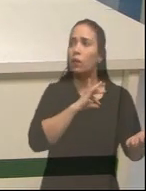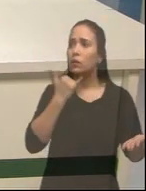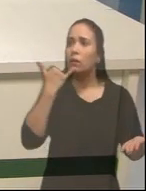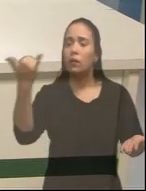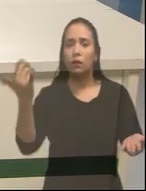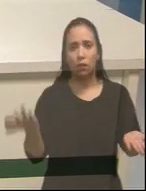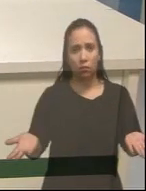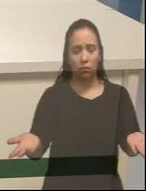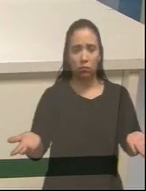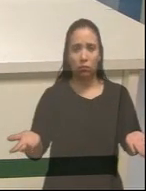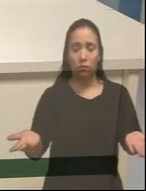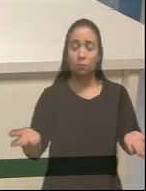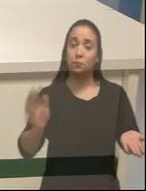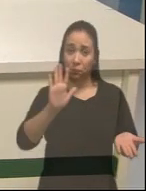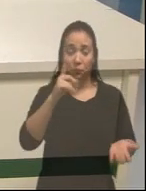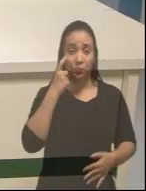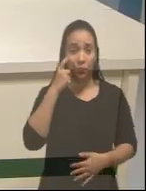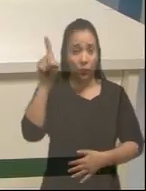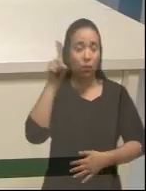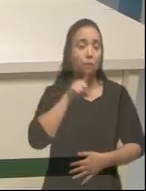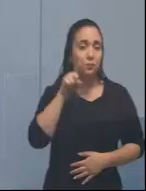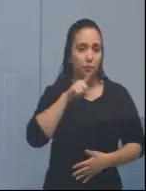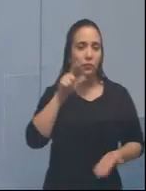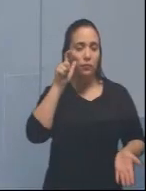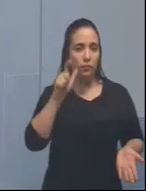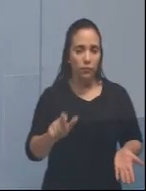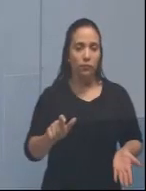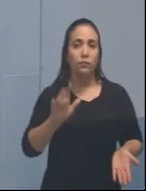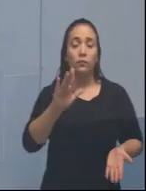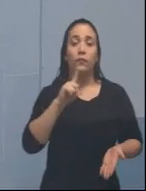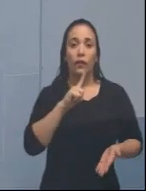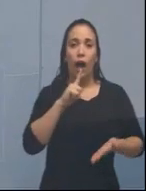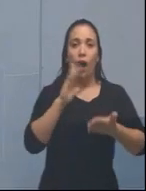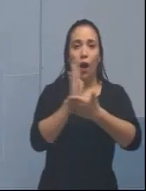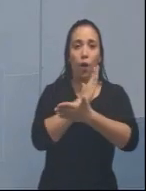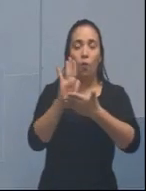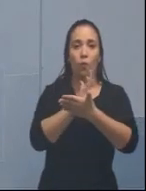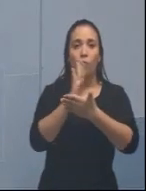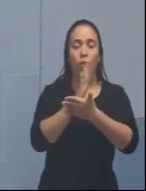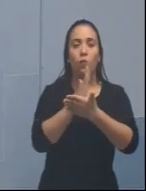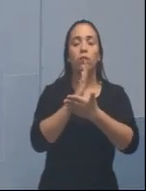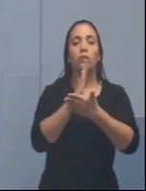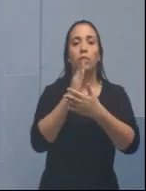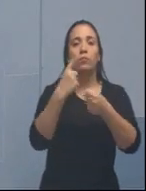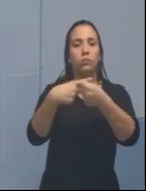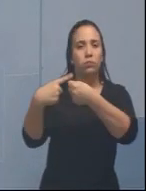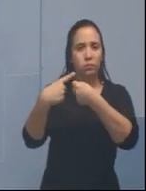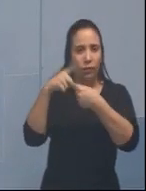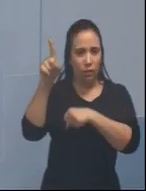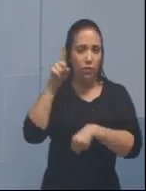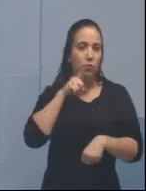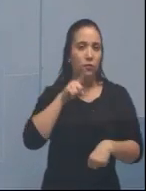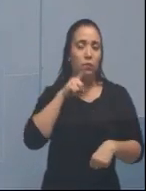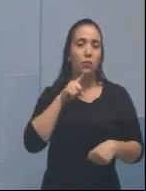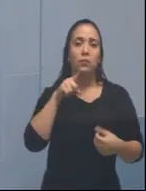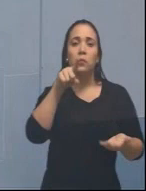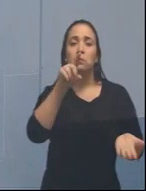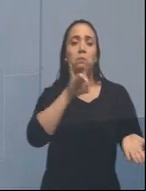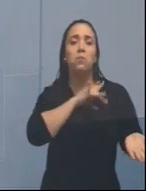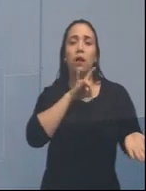Estados Unidos é interessante. Você anda em determinadas cidades americanas, literalmente você não tem medo de ser